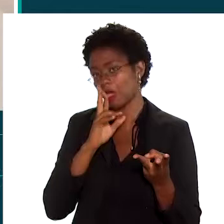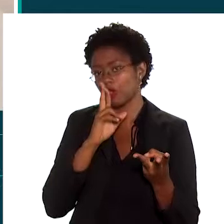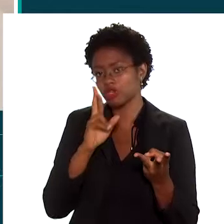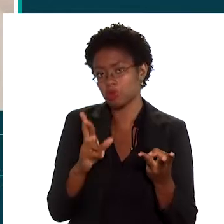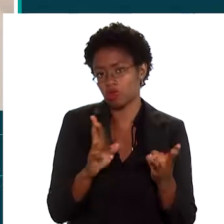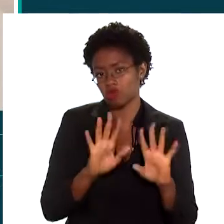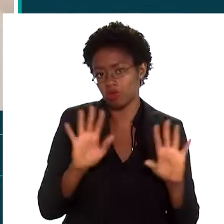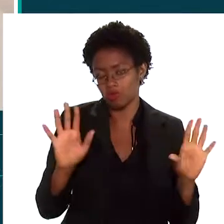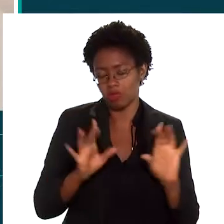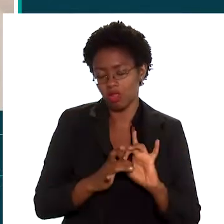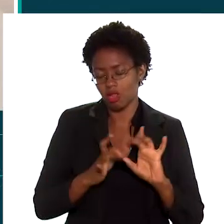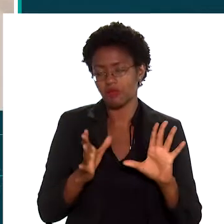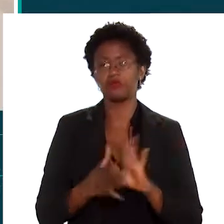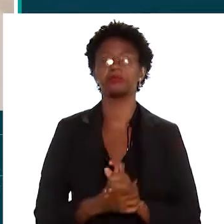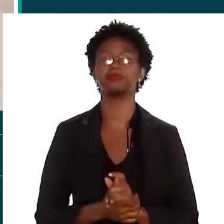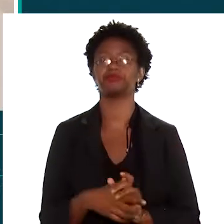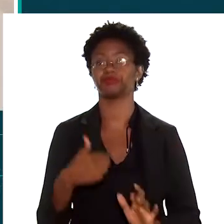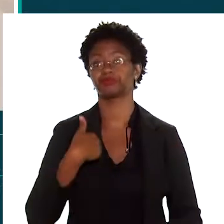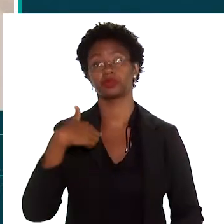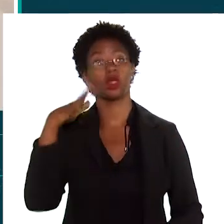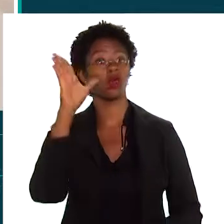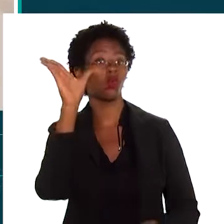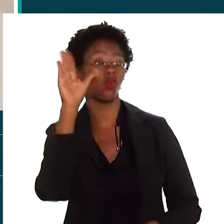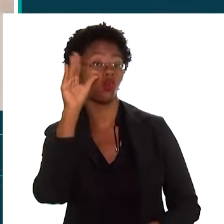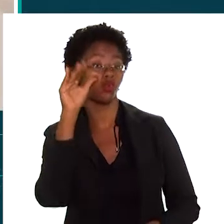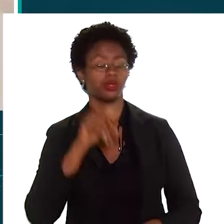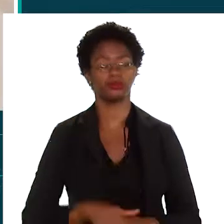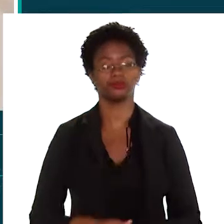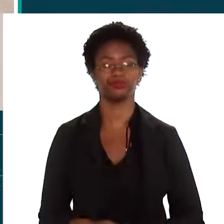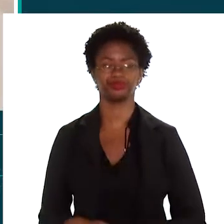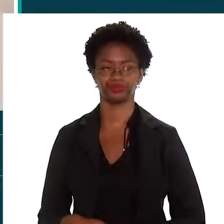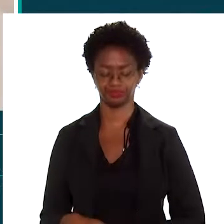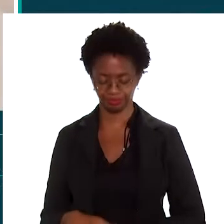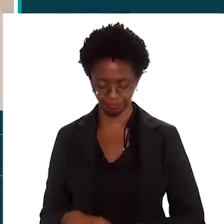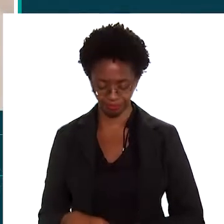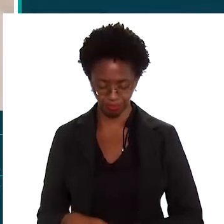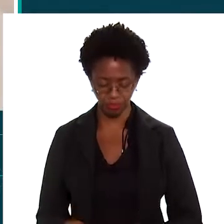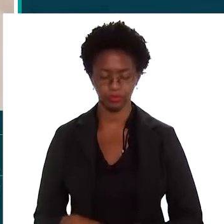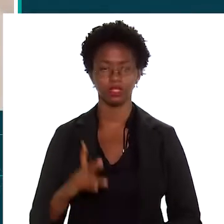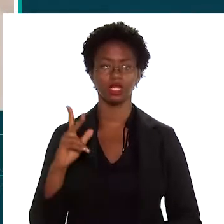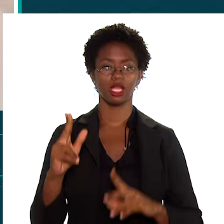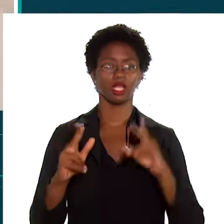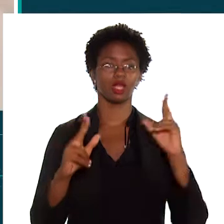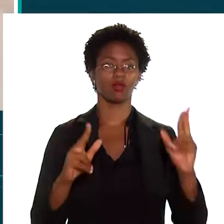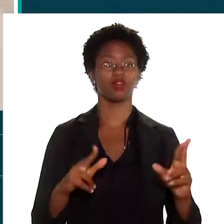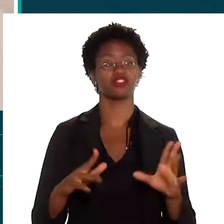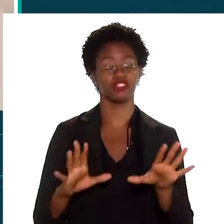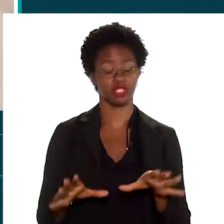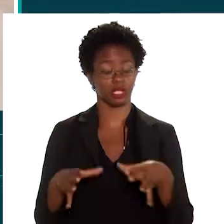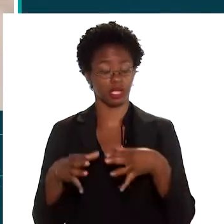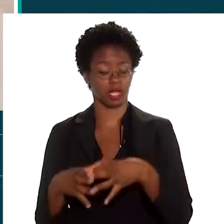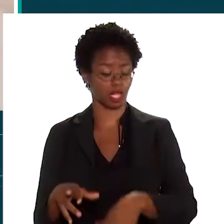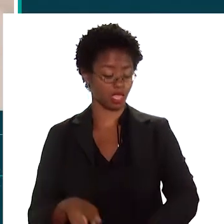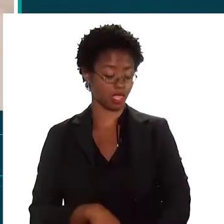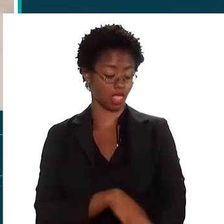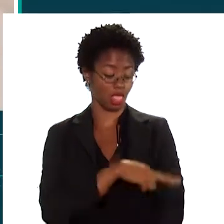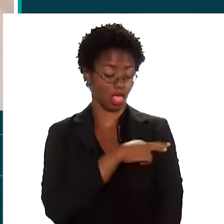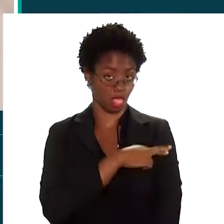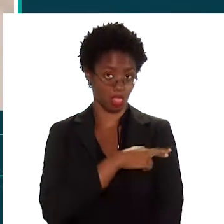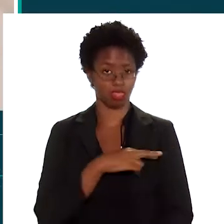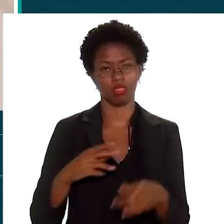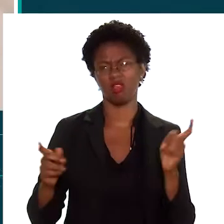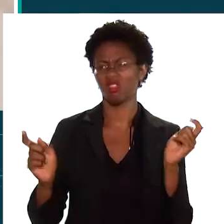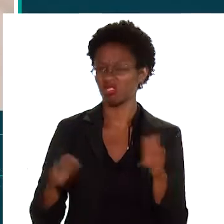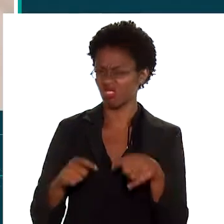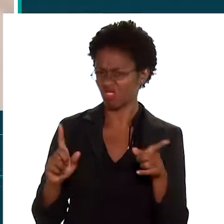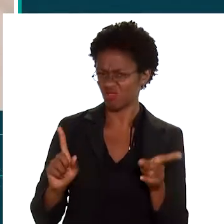tiverem condições de responder. Eu tenho uma curiosidade, o recorte de classe, de raça, deve ser levado